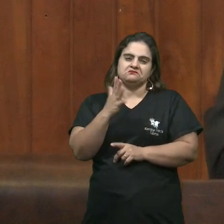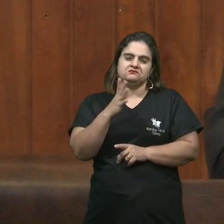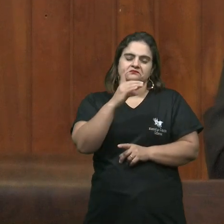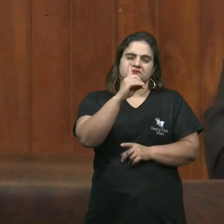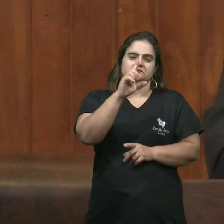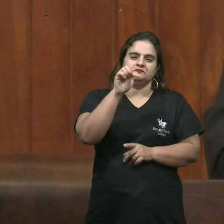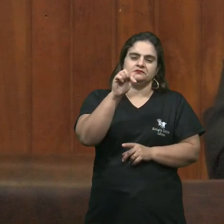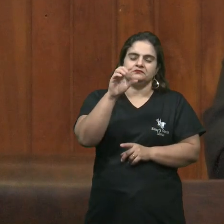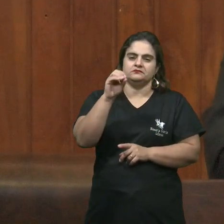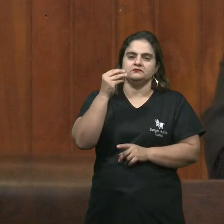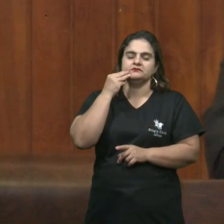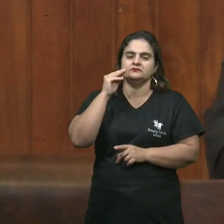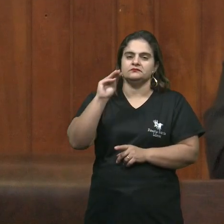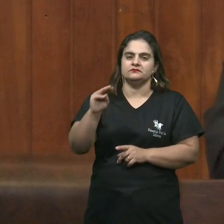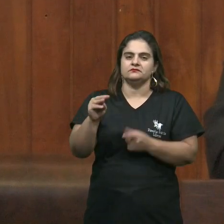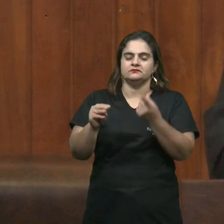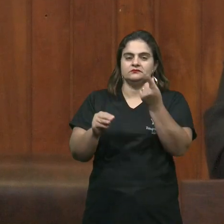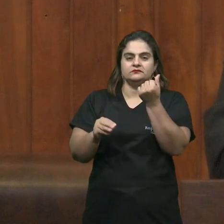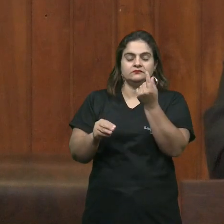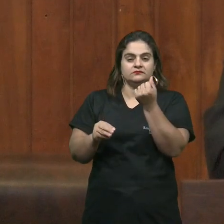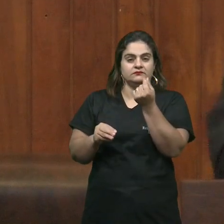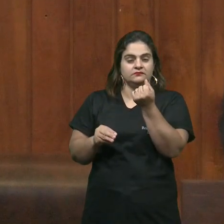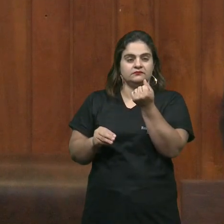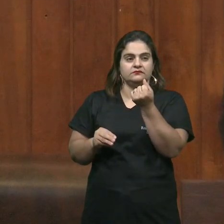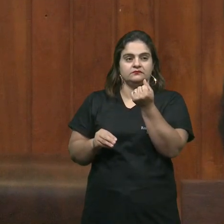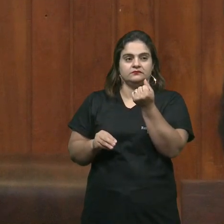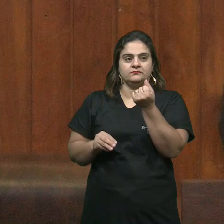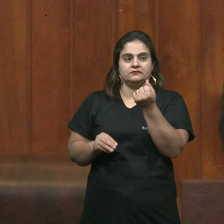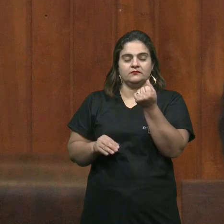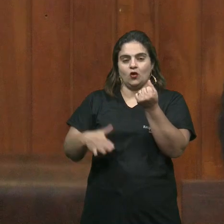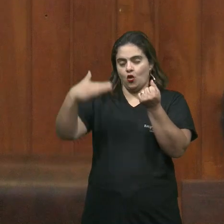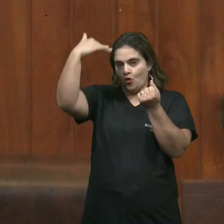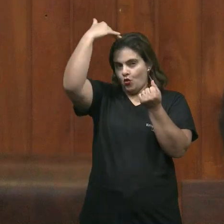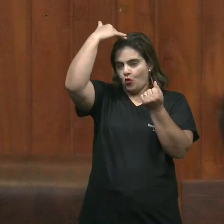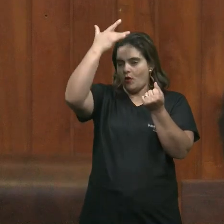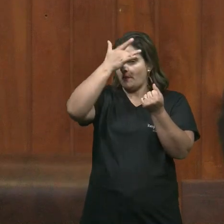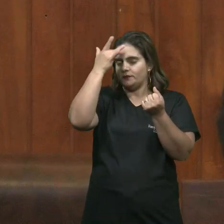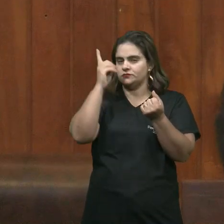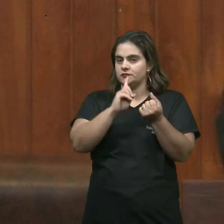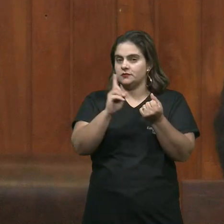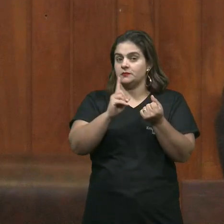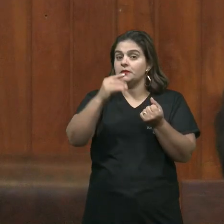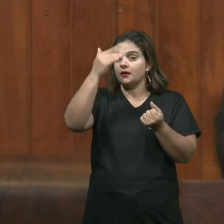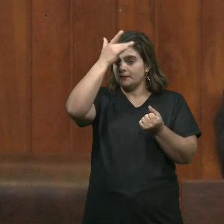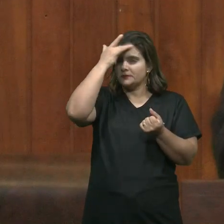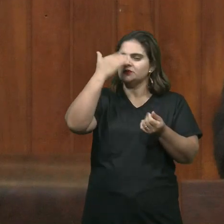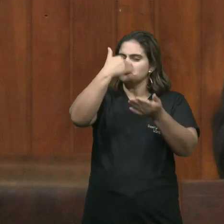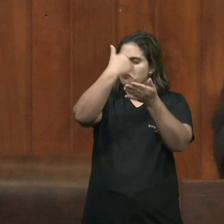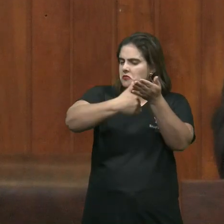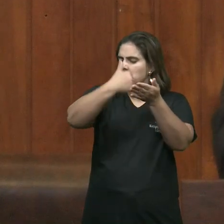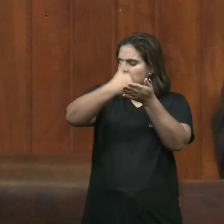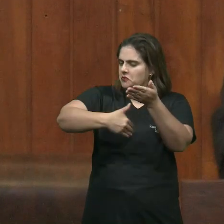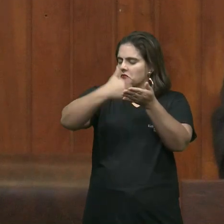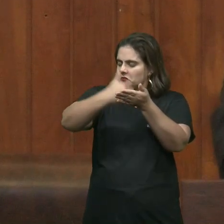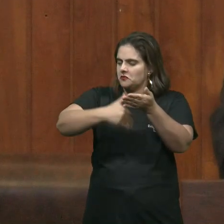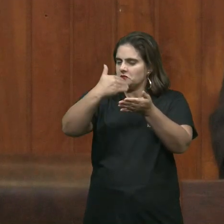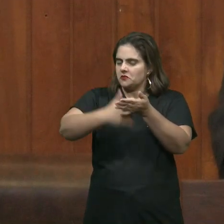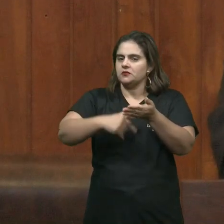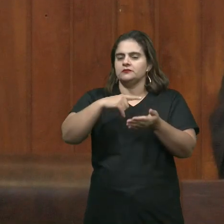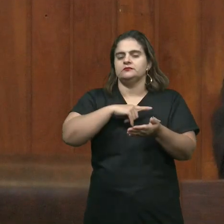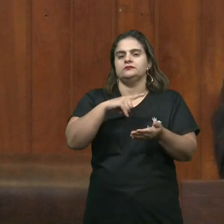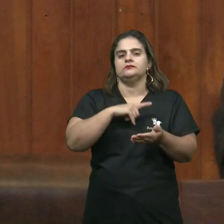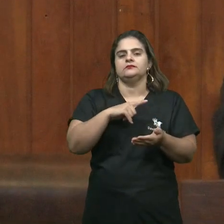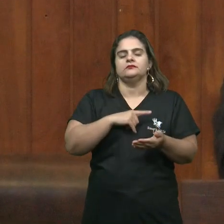170 milhões, dinheiro este que, não por culpa do servidor, porque o servidor foi descontado dele religiosamente no seu lerite,